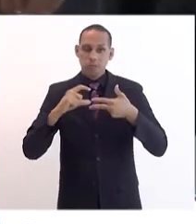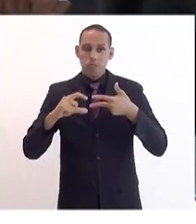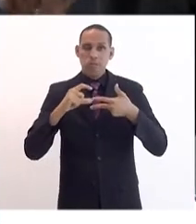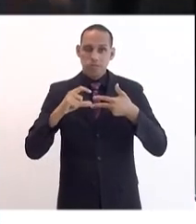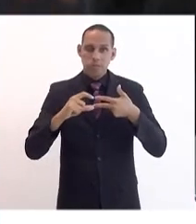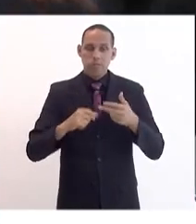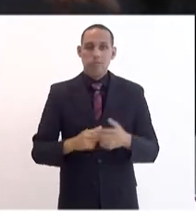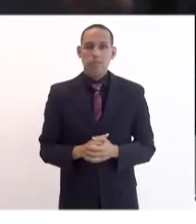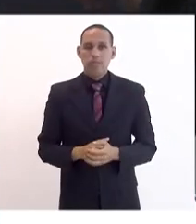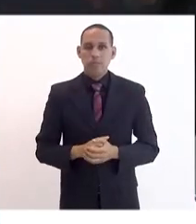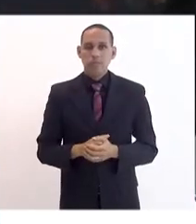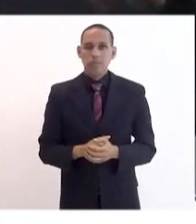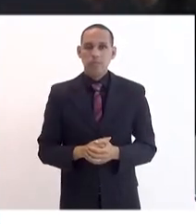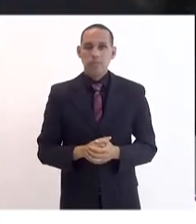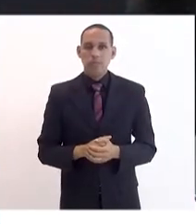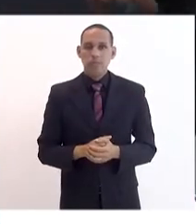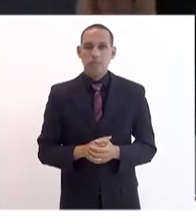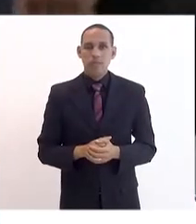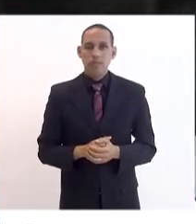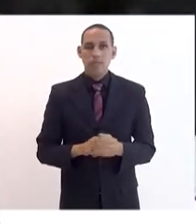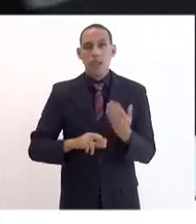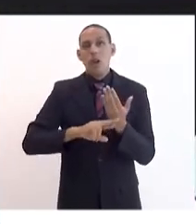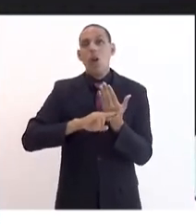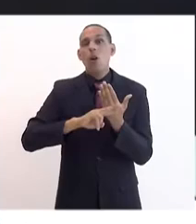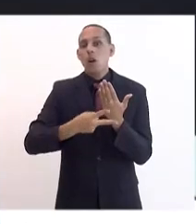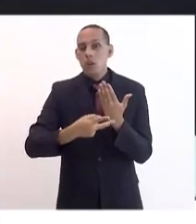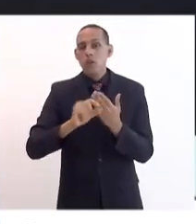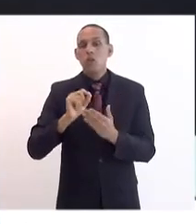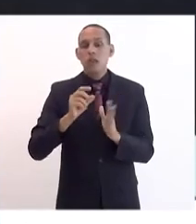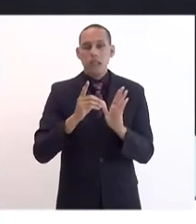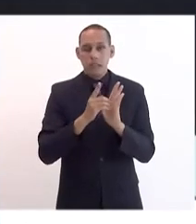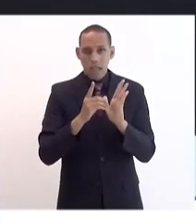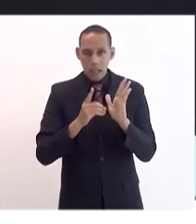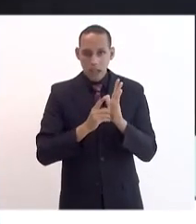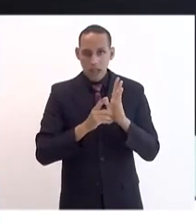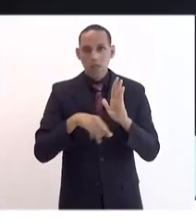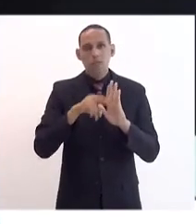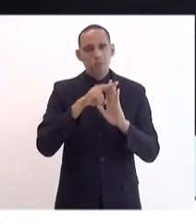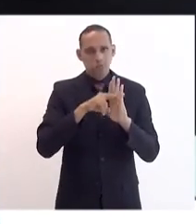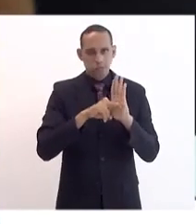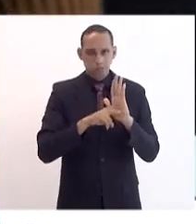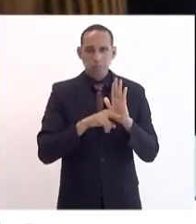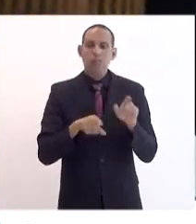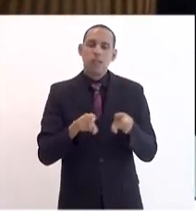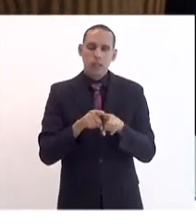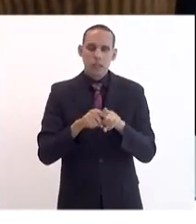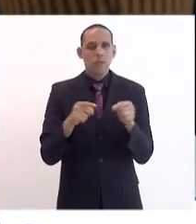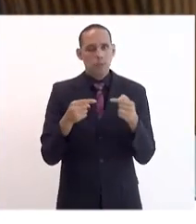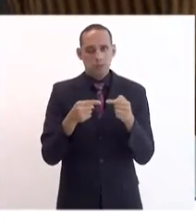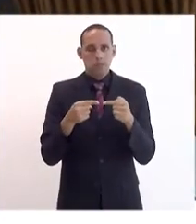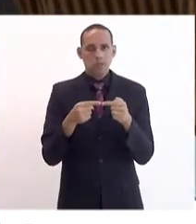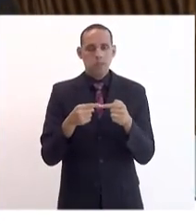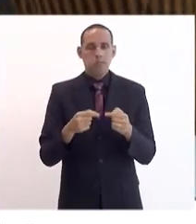Executivo. Por via de consequência, o decreto regulamentador também o é. Né?